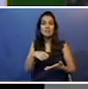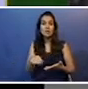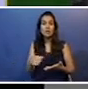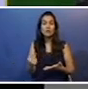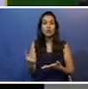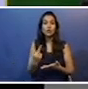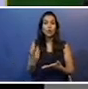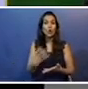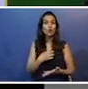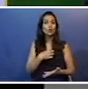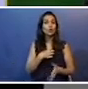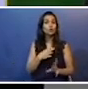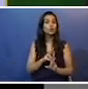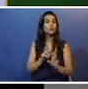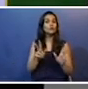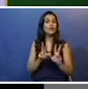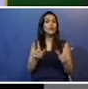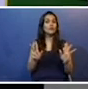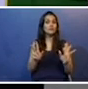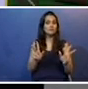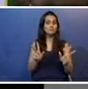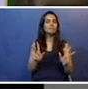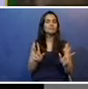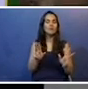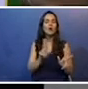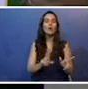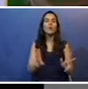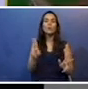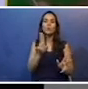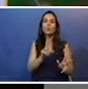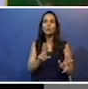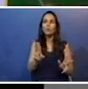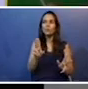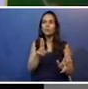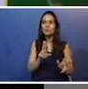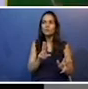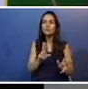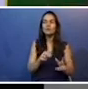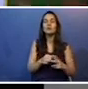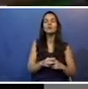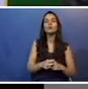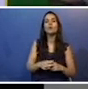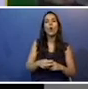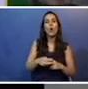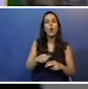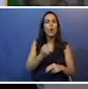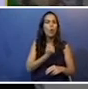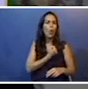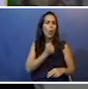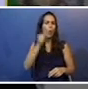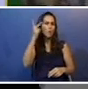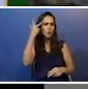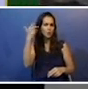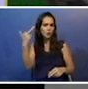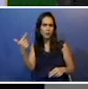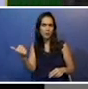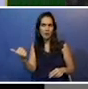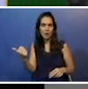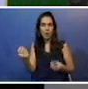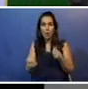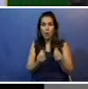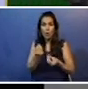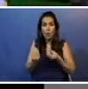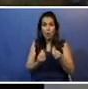2 maneiras diferentes, usando algarismos indo-arábicos, como podemos ler as horas